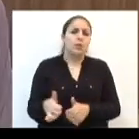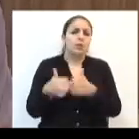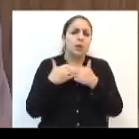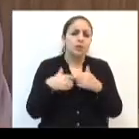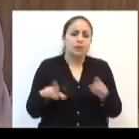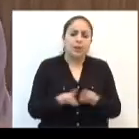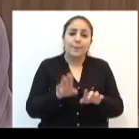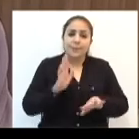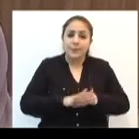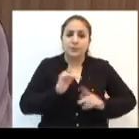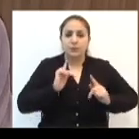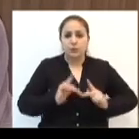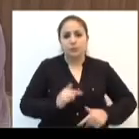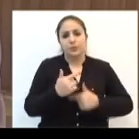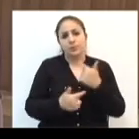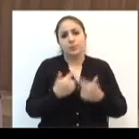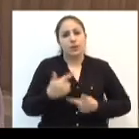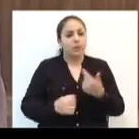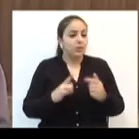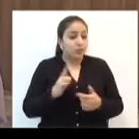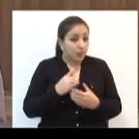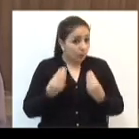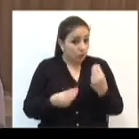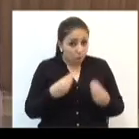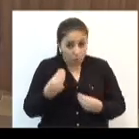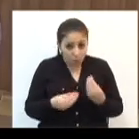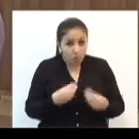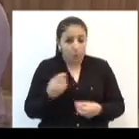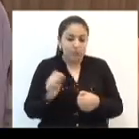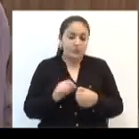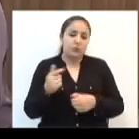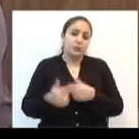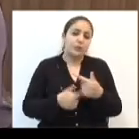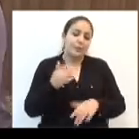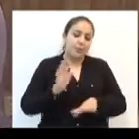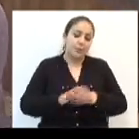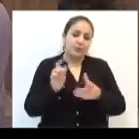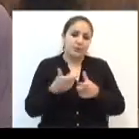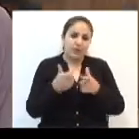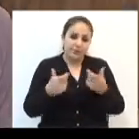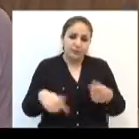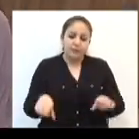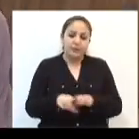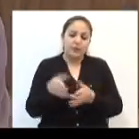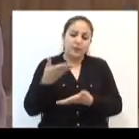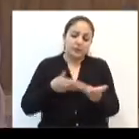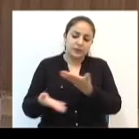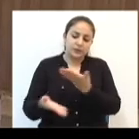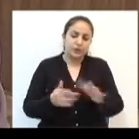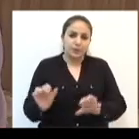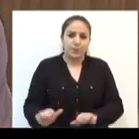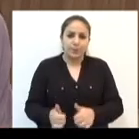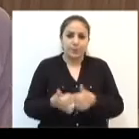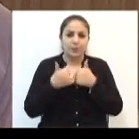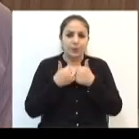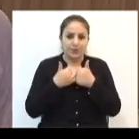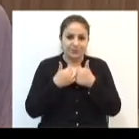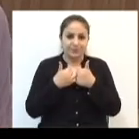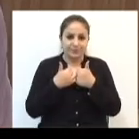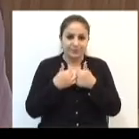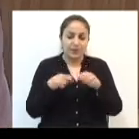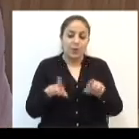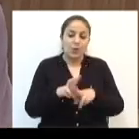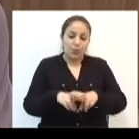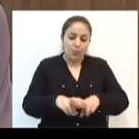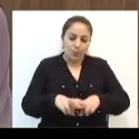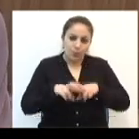mais pessoal para trabalhar, vai ter condições do IBAMA fazer um trabalho mais amplo e dar um atendimento melhor para a população. Por isso